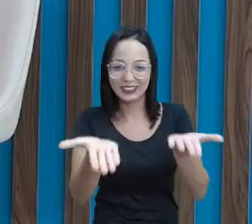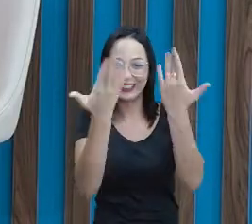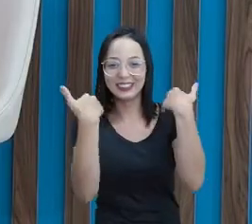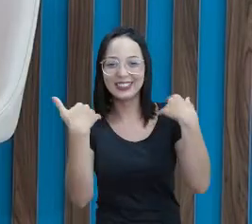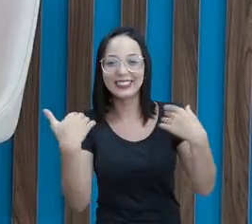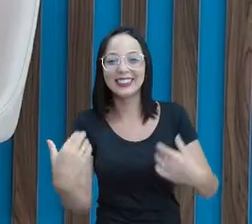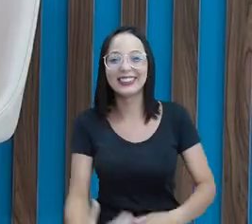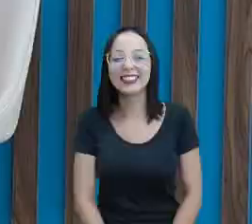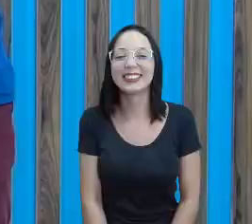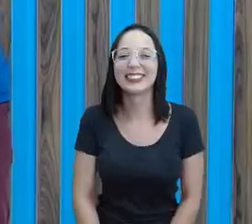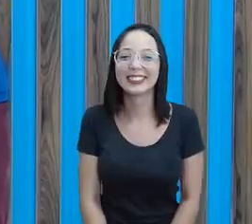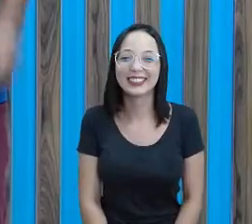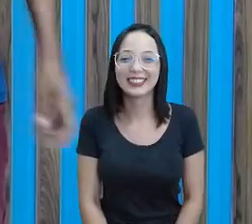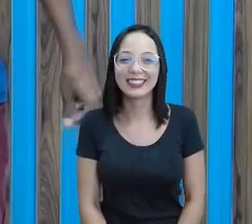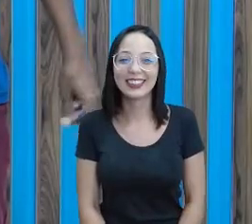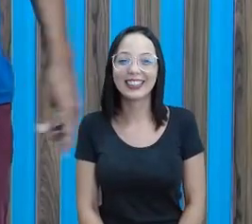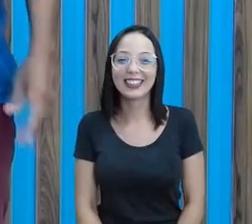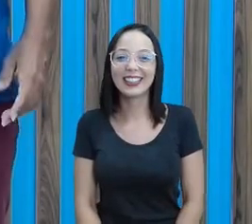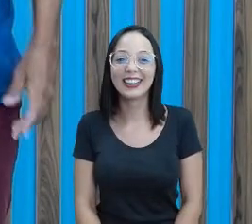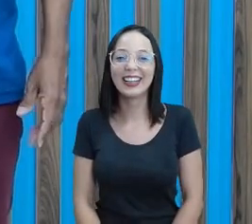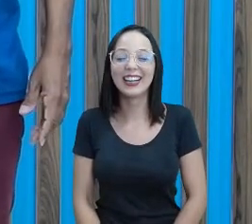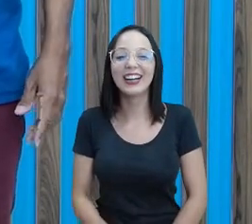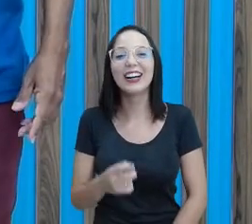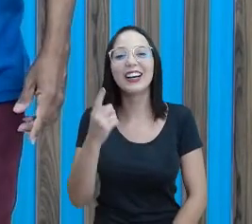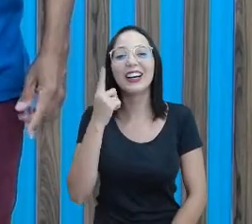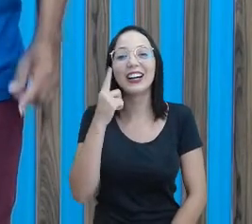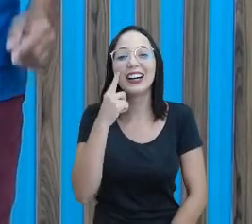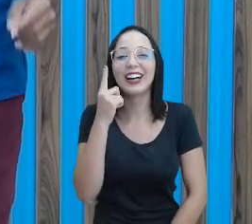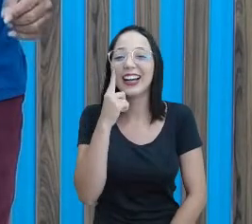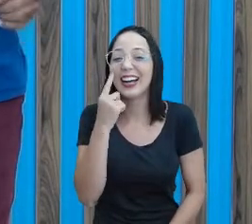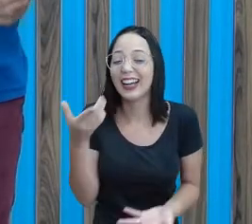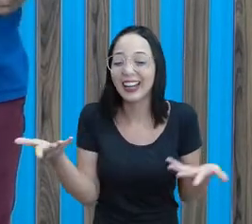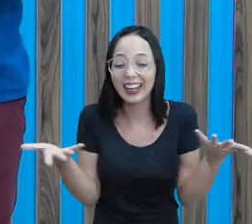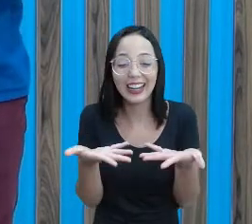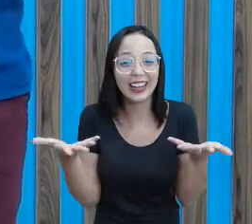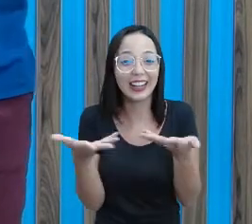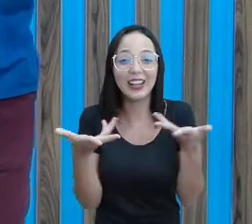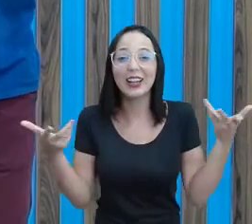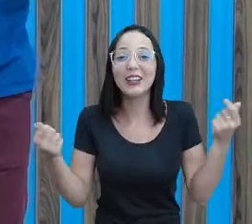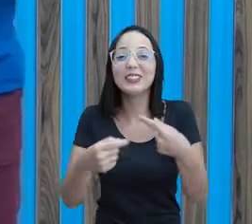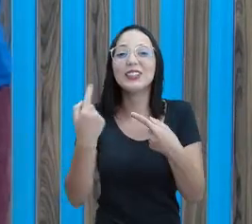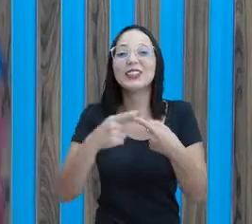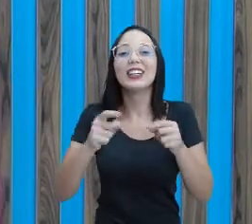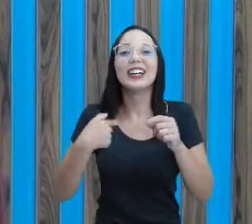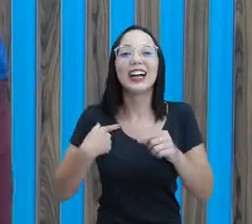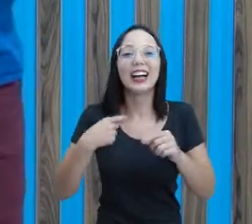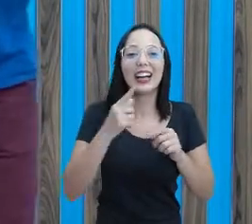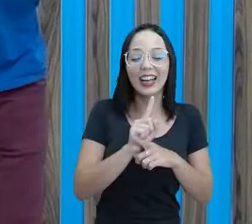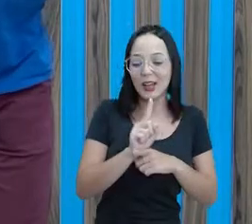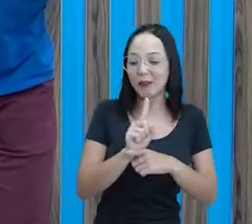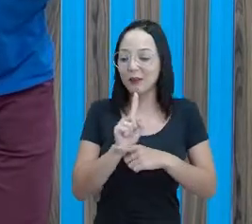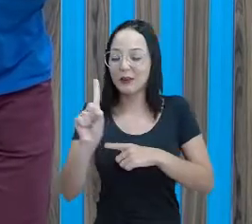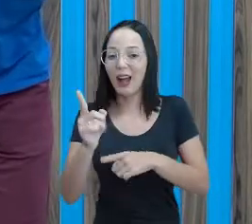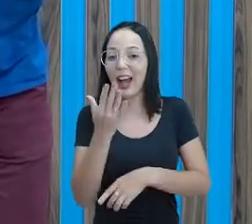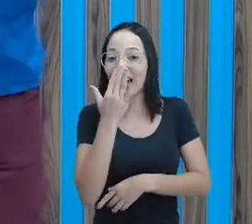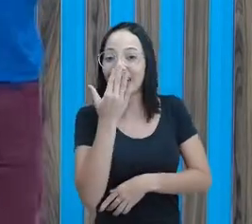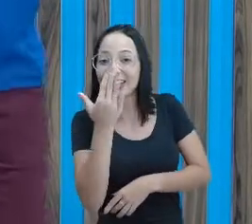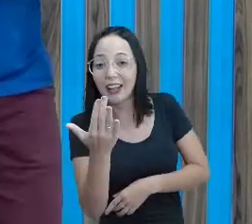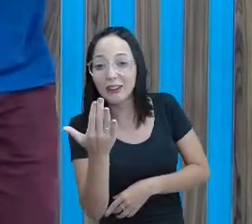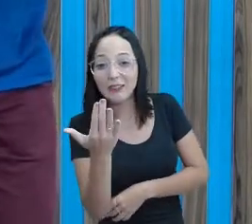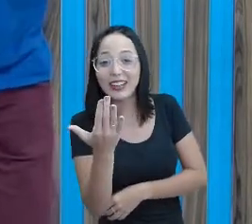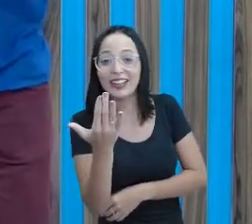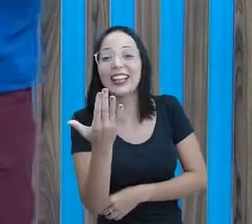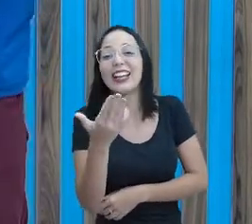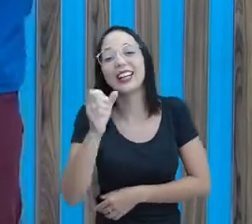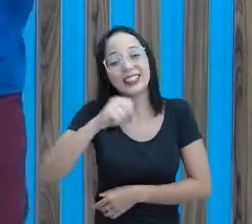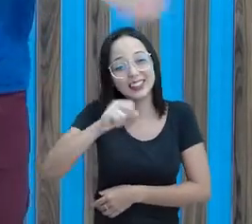professor. Minha gente, foi impressionante aqui, porque eu fui me deslocar para poder ficar na frente da câmera, aí fiquei